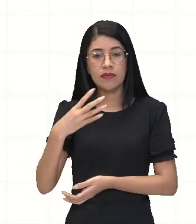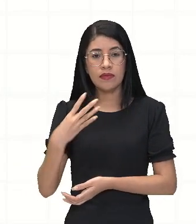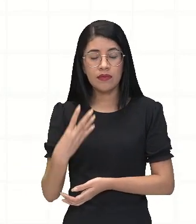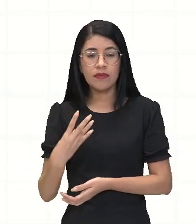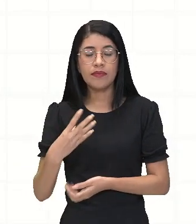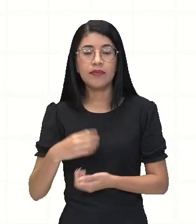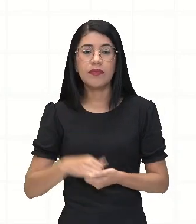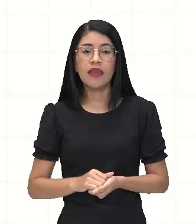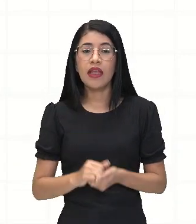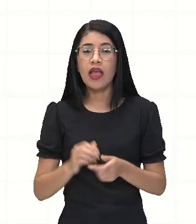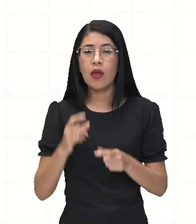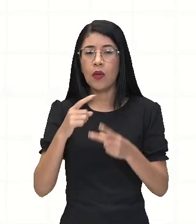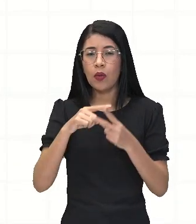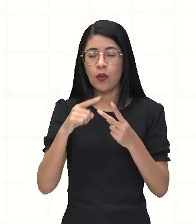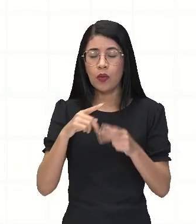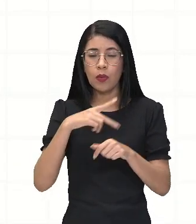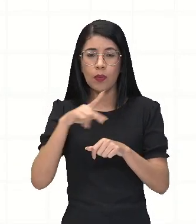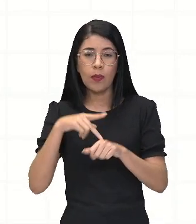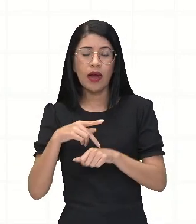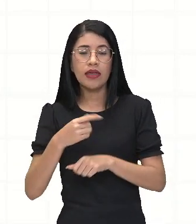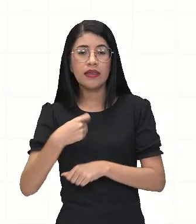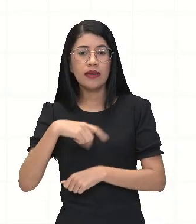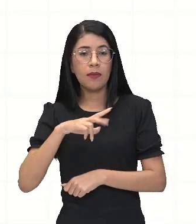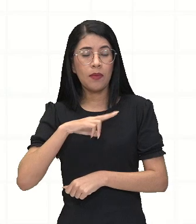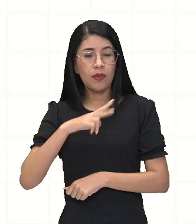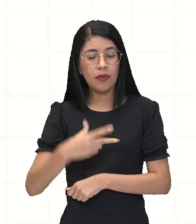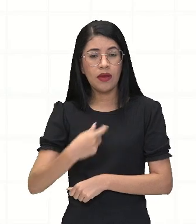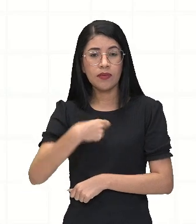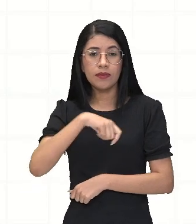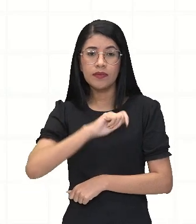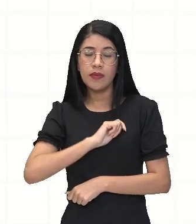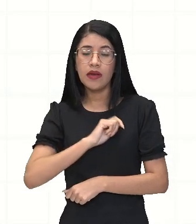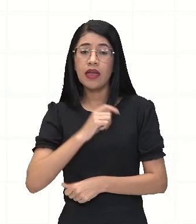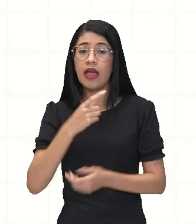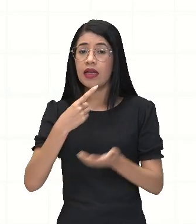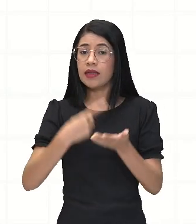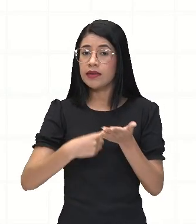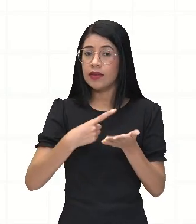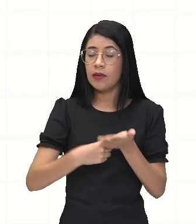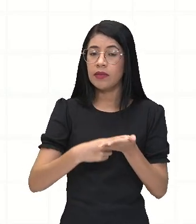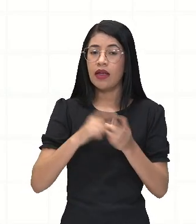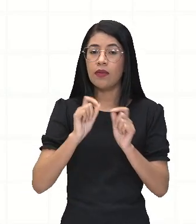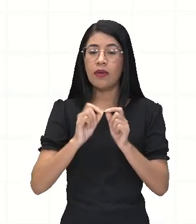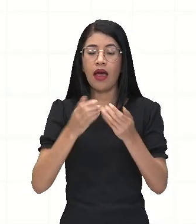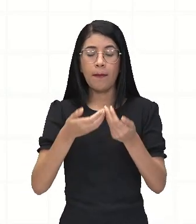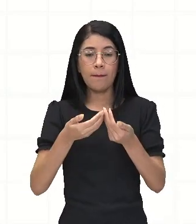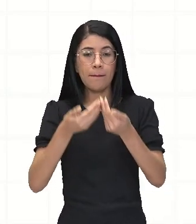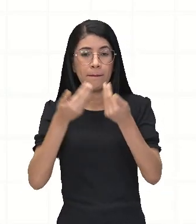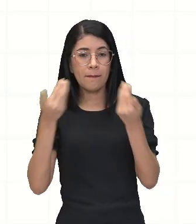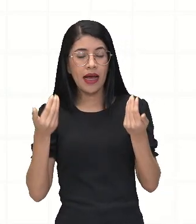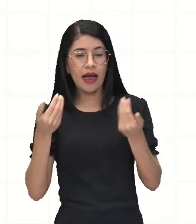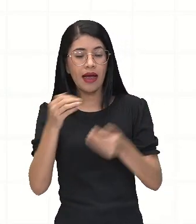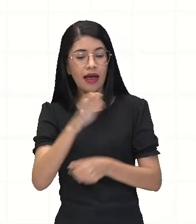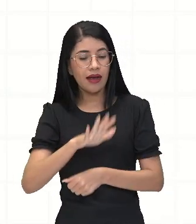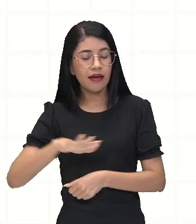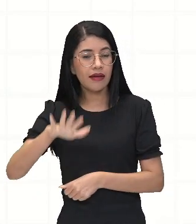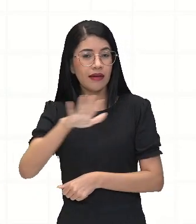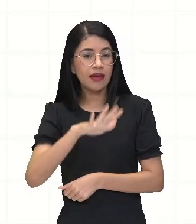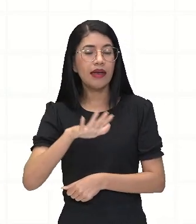1494 entre Portugal e Espanha. Esse tratado, ele dividiu as terras recém-descobertas, e a